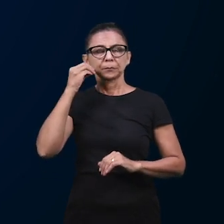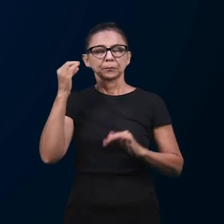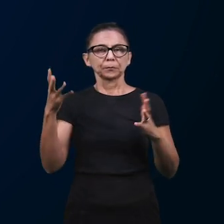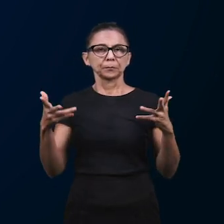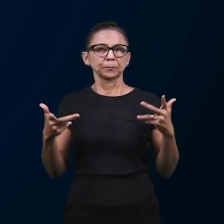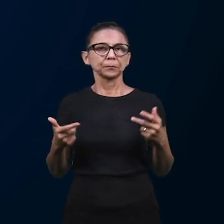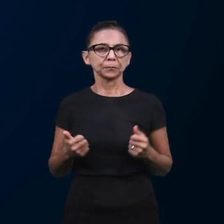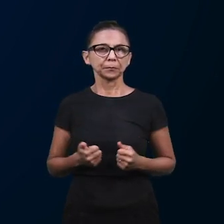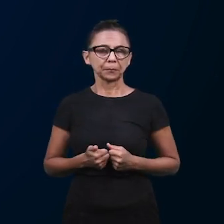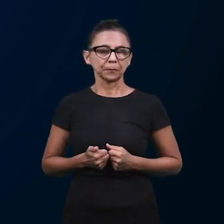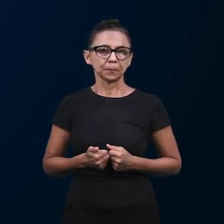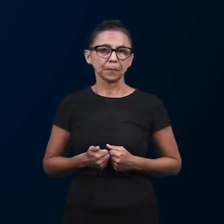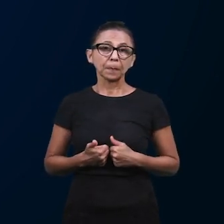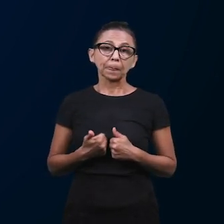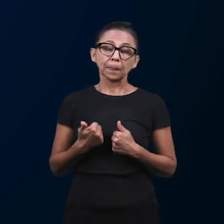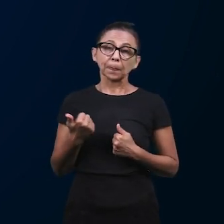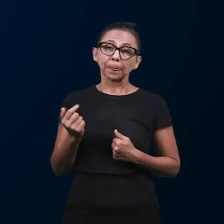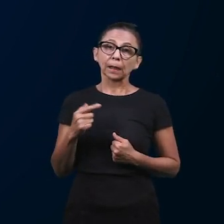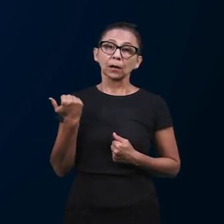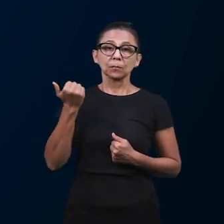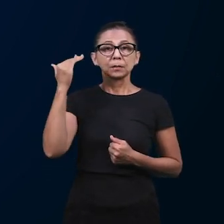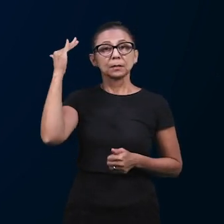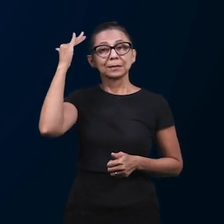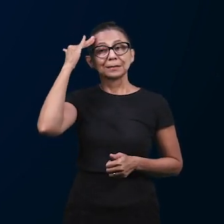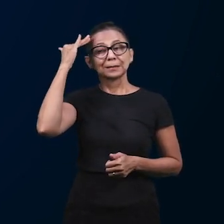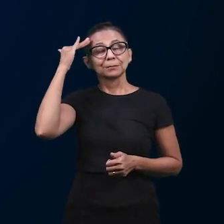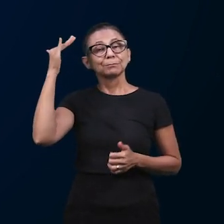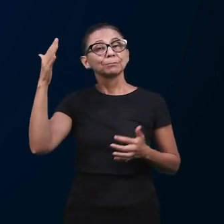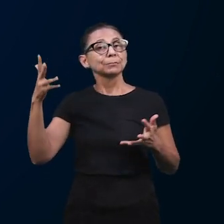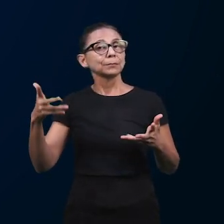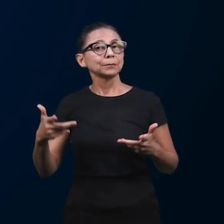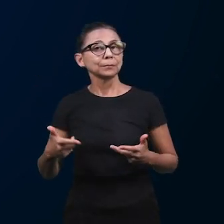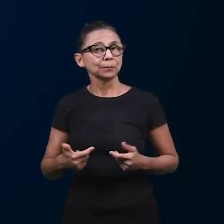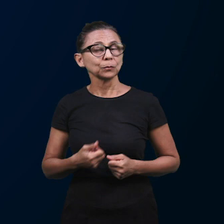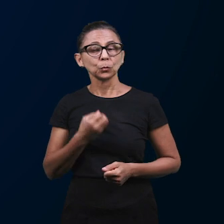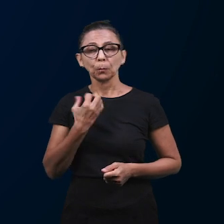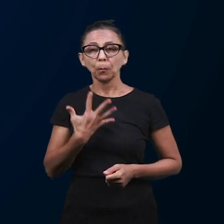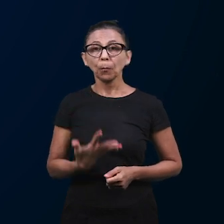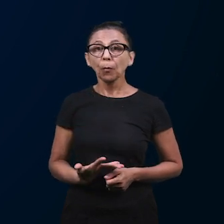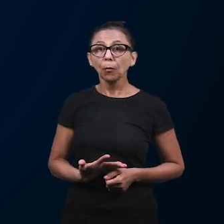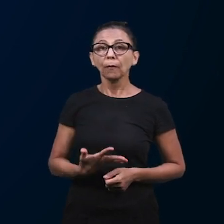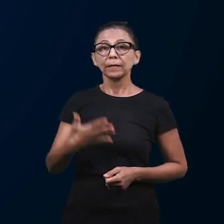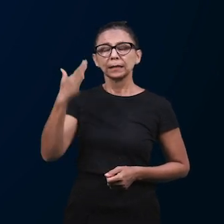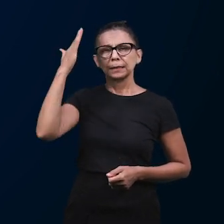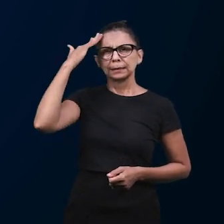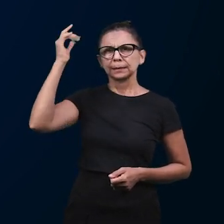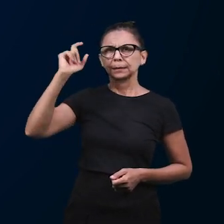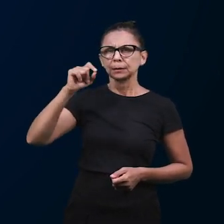Jesus nos deu. Então, irmãos, esse entendimento é maravilhoso. Saber que a